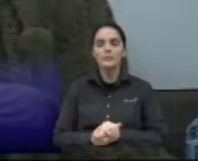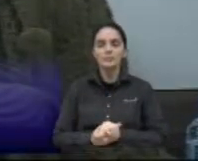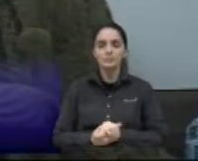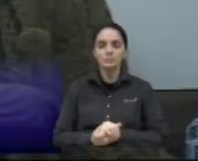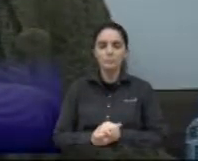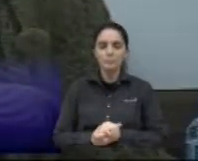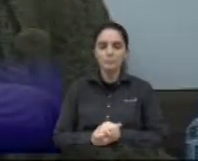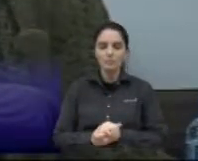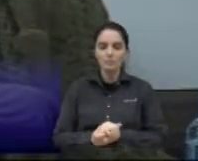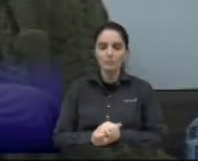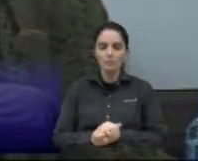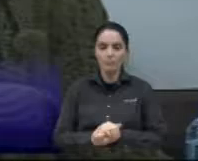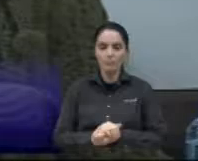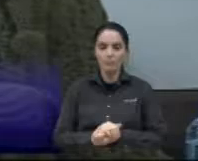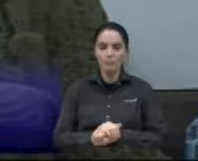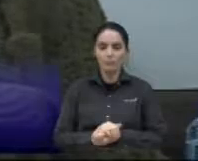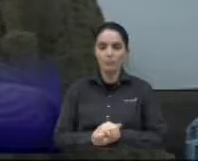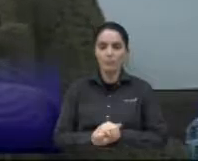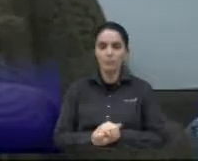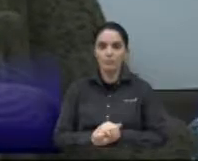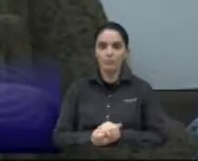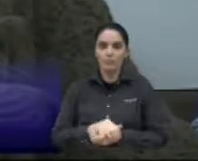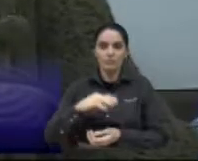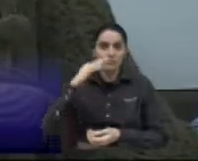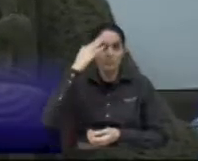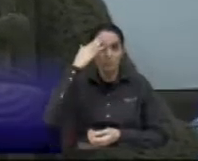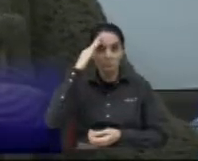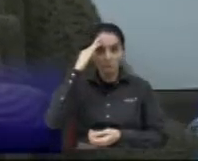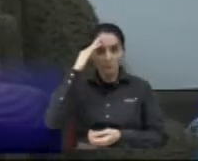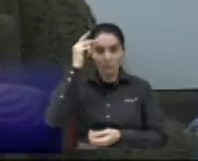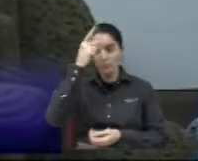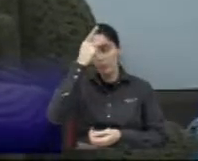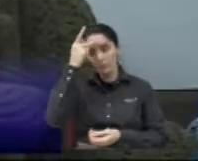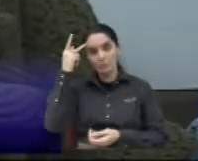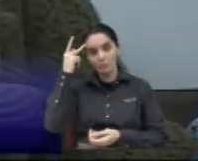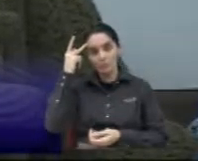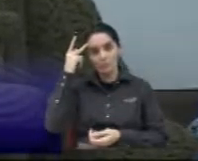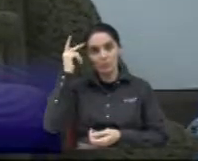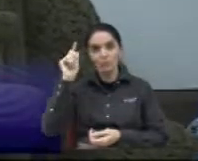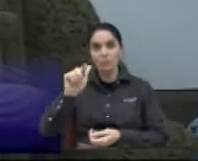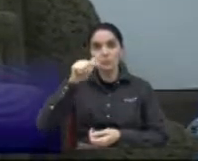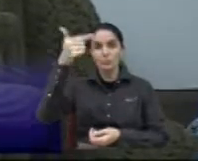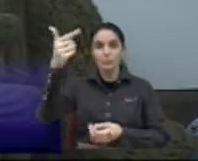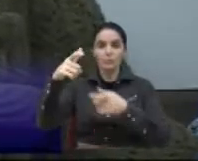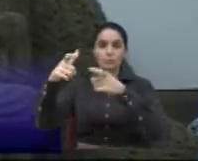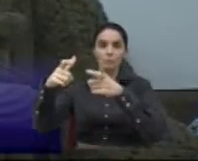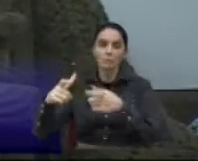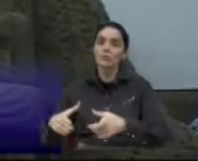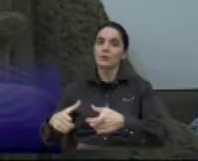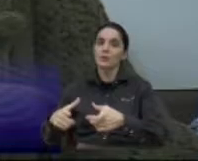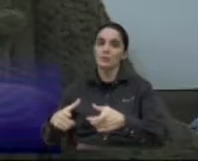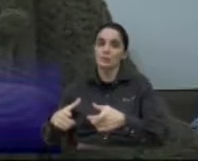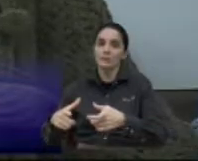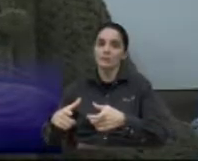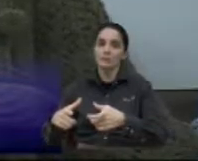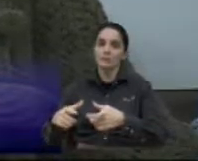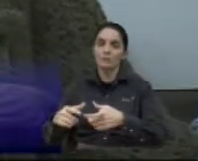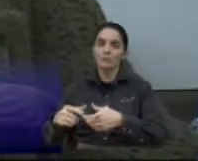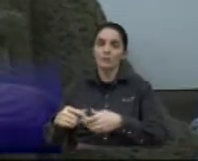E eu entendo como as pessoas vindo de fora e que são colocadas nesse plenário